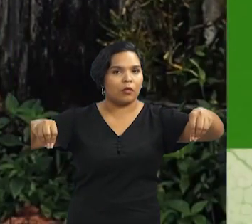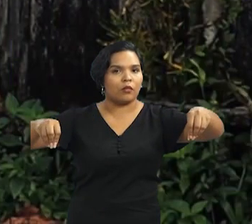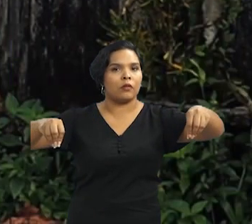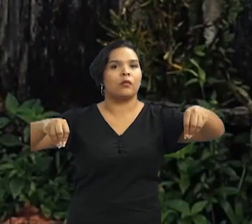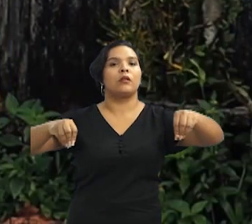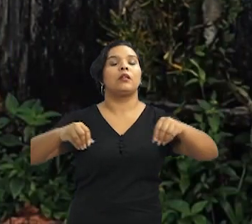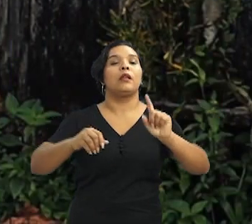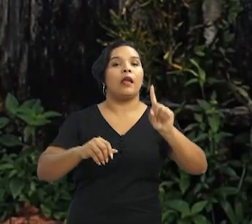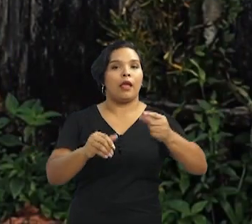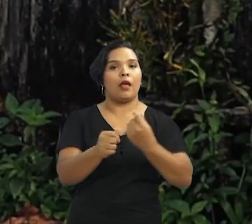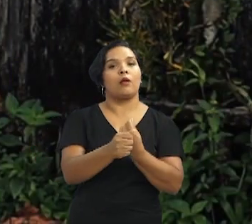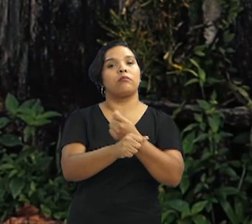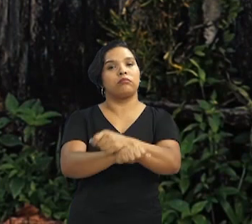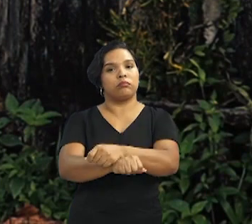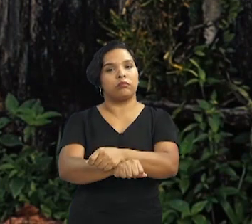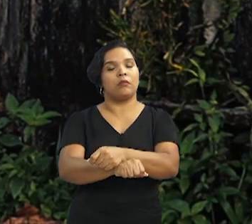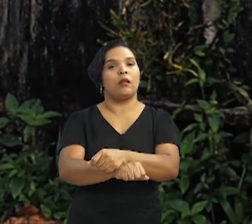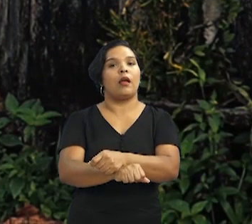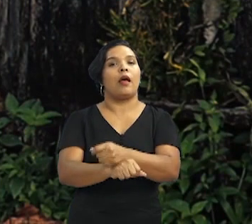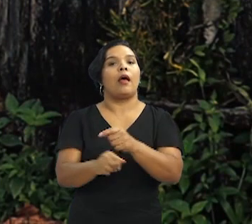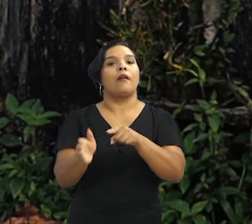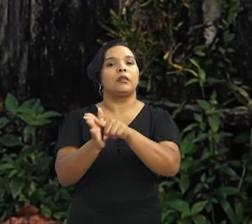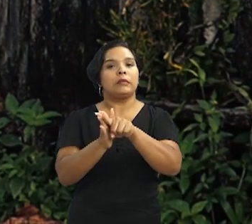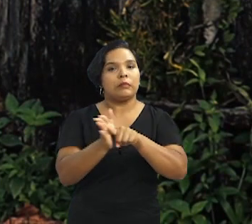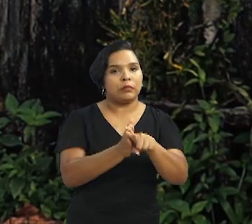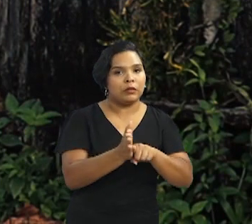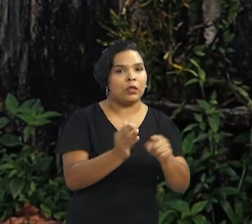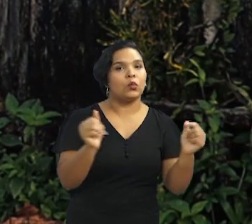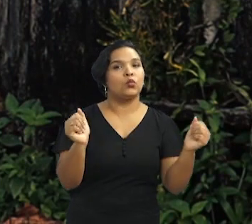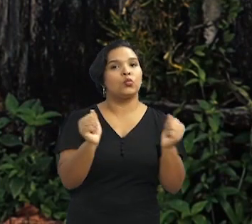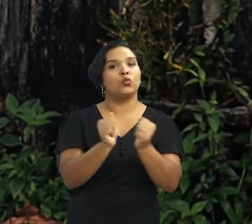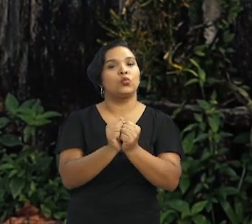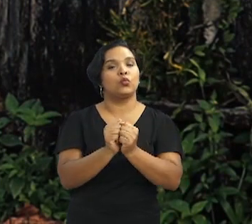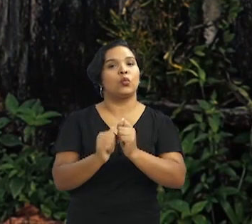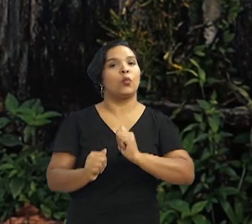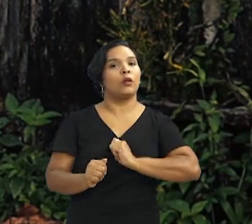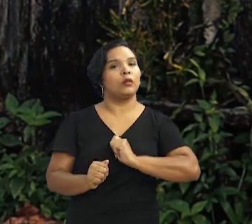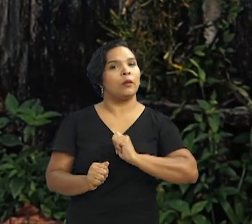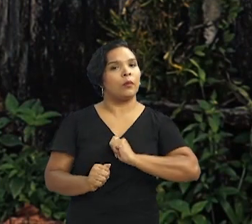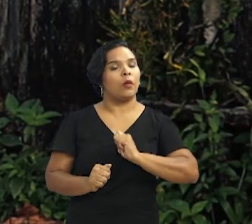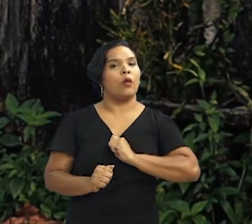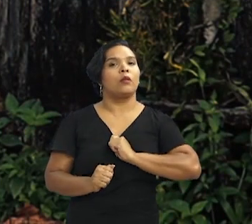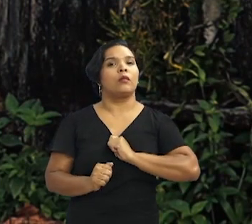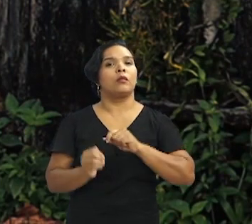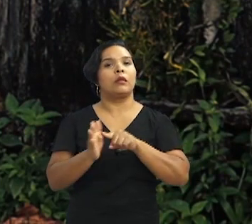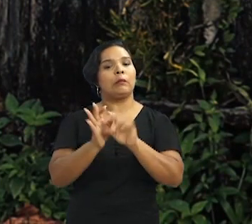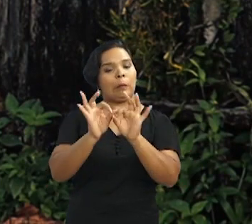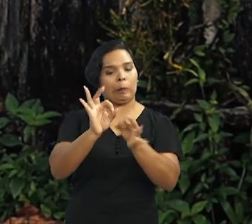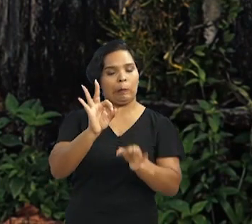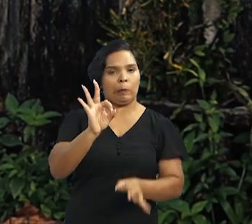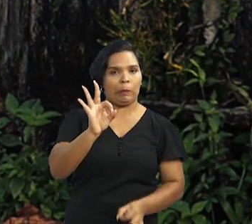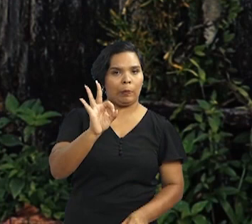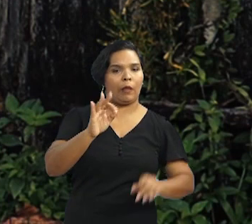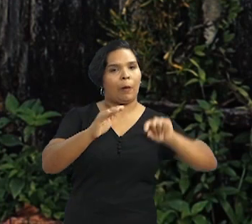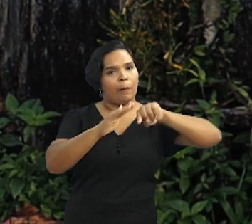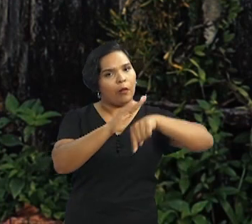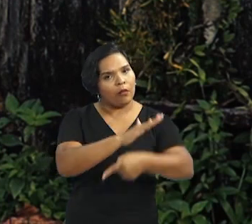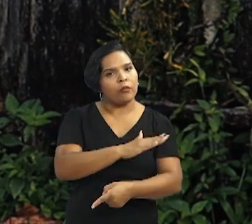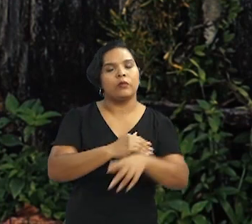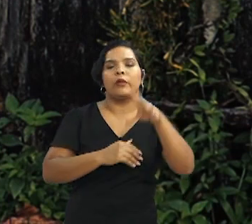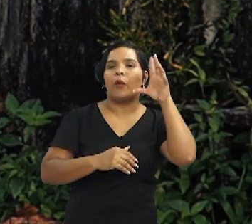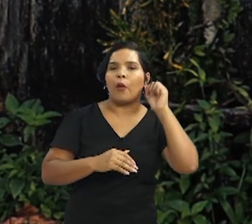território para saber em que medida ele é um território quilombola. Ele faz um levantamento junto com os antropólogos, né, então tem um relatório muito extenso,